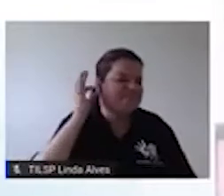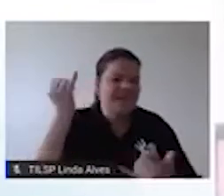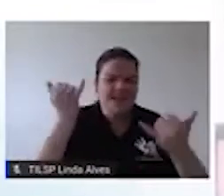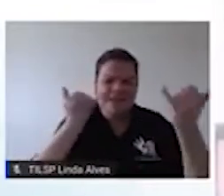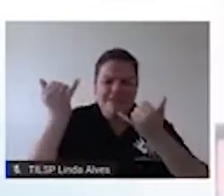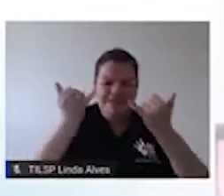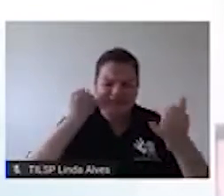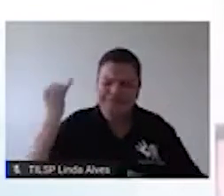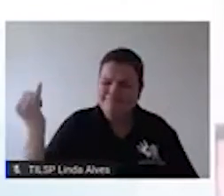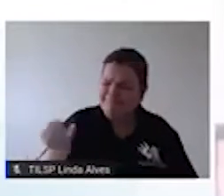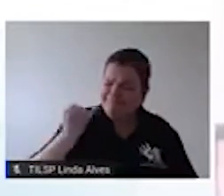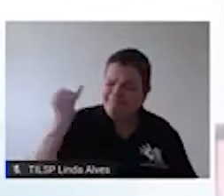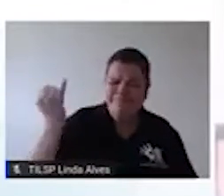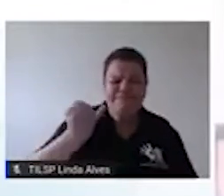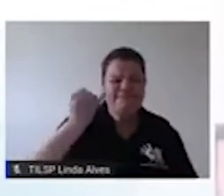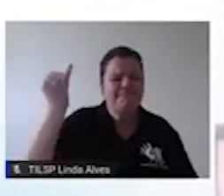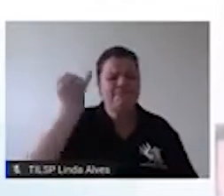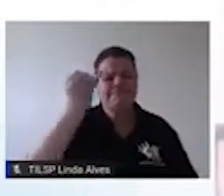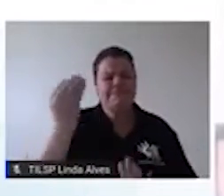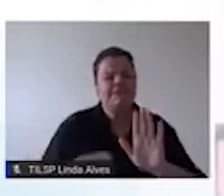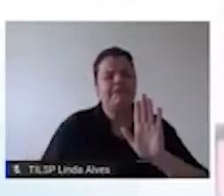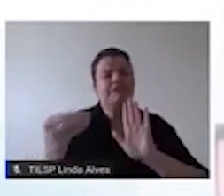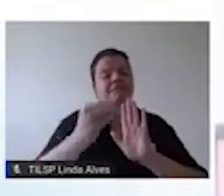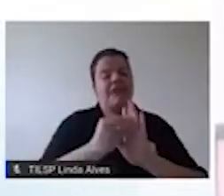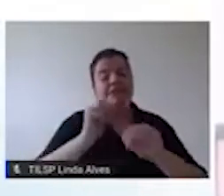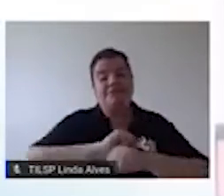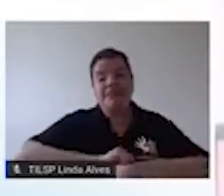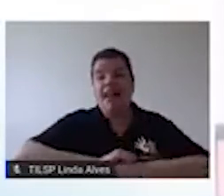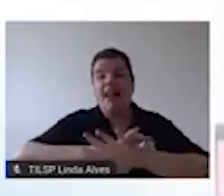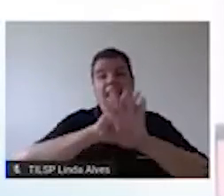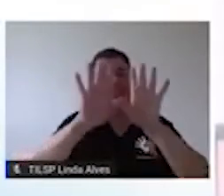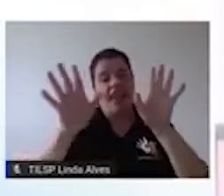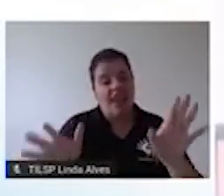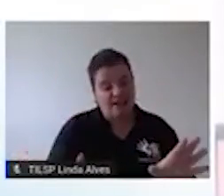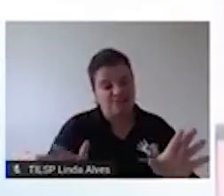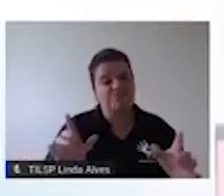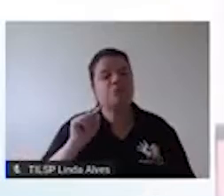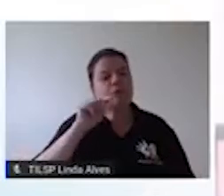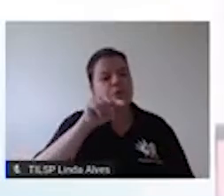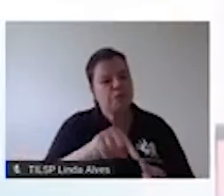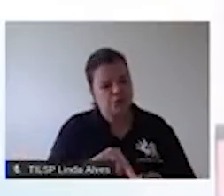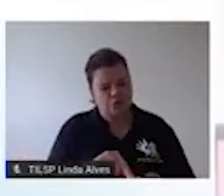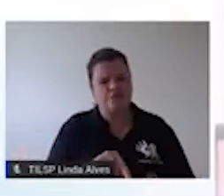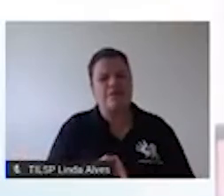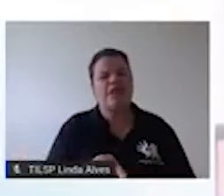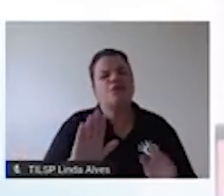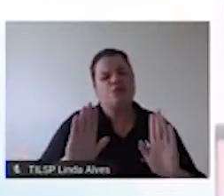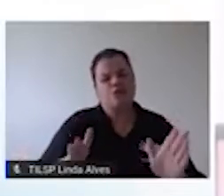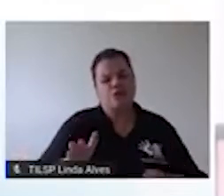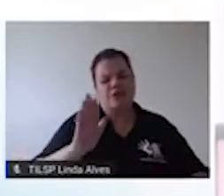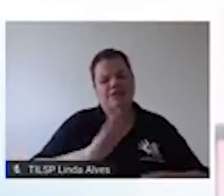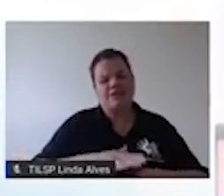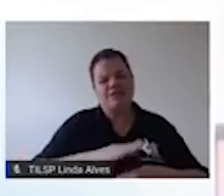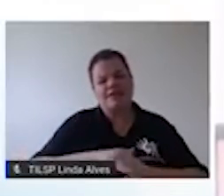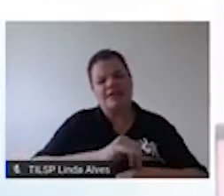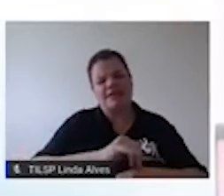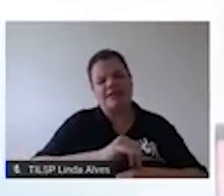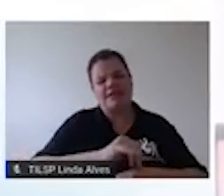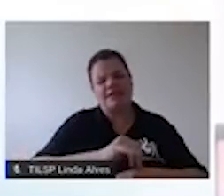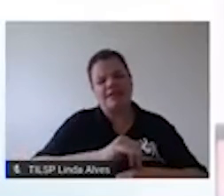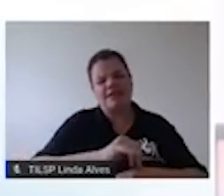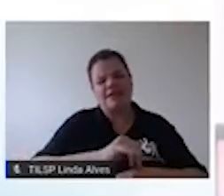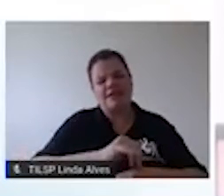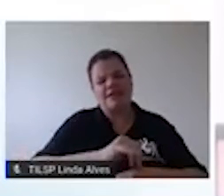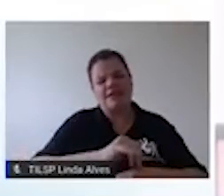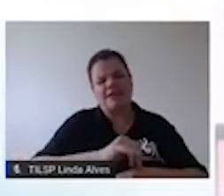importantes e colocadas de uma forma bastante clara e objetiva. Eu já quero deixar aqui para o senhor um convite